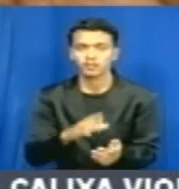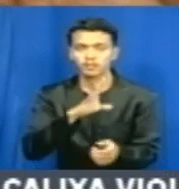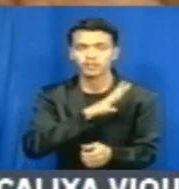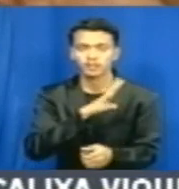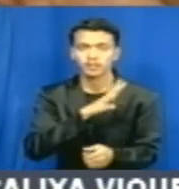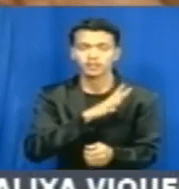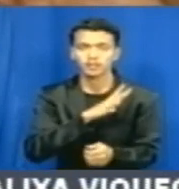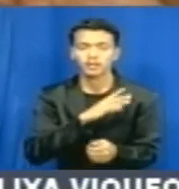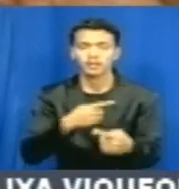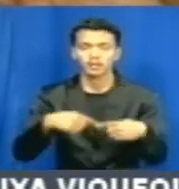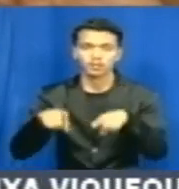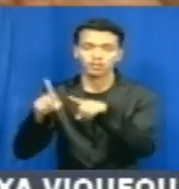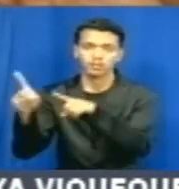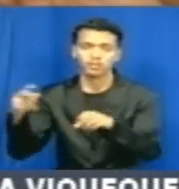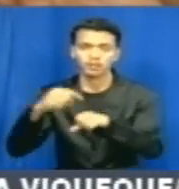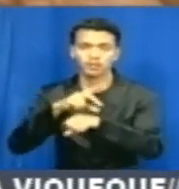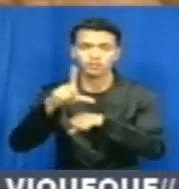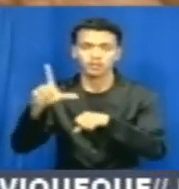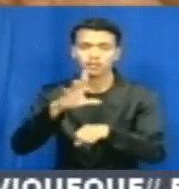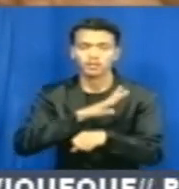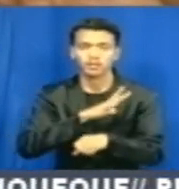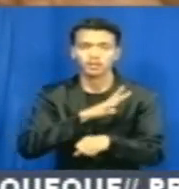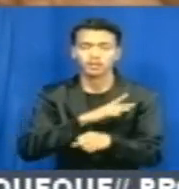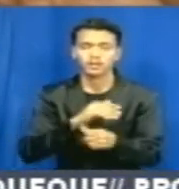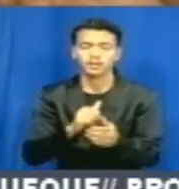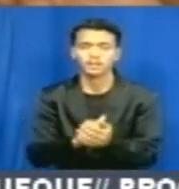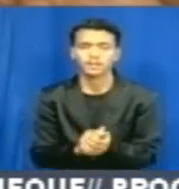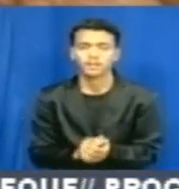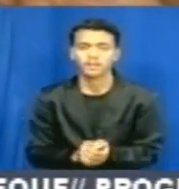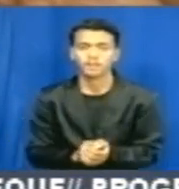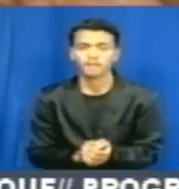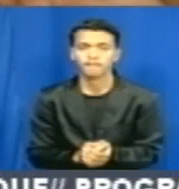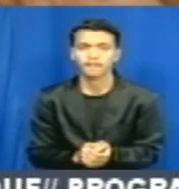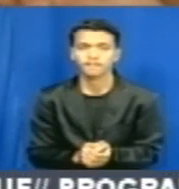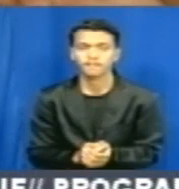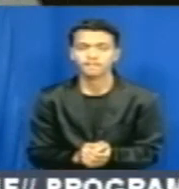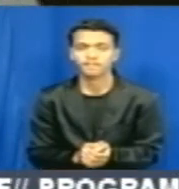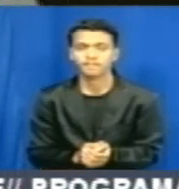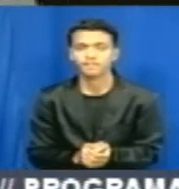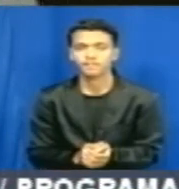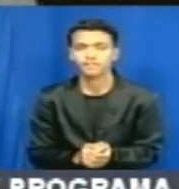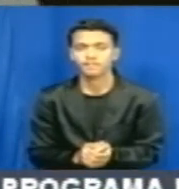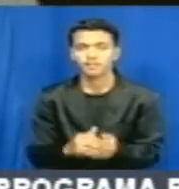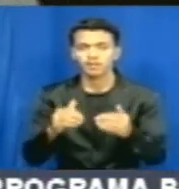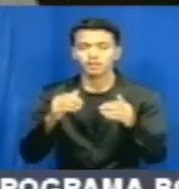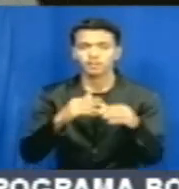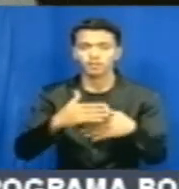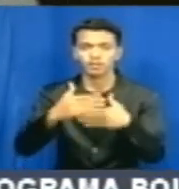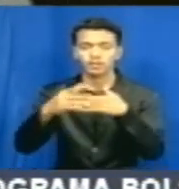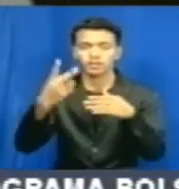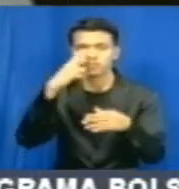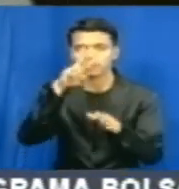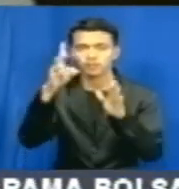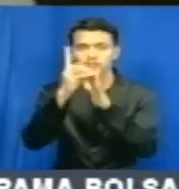tomba nacional. Nem a torre sana e ordem mais direção nacional. Enquanto o processo de